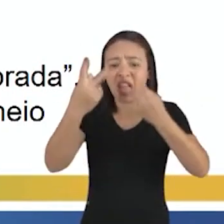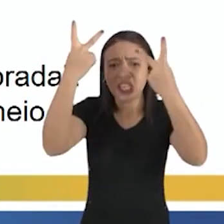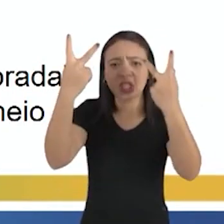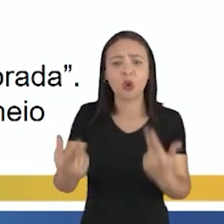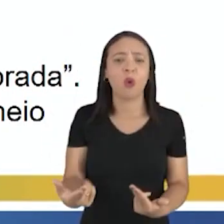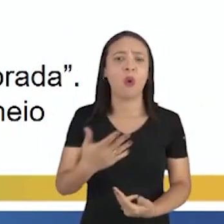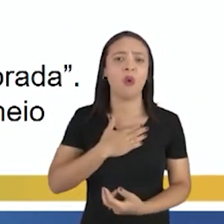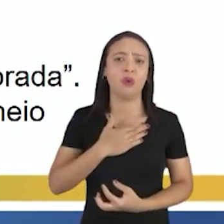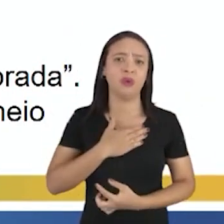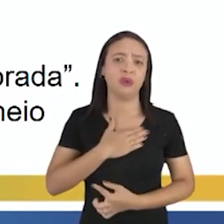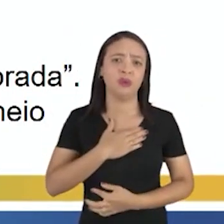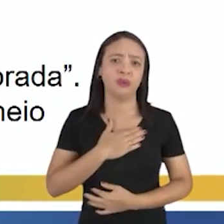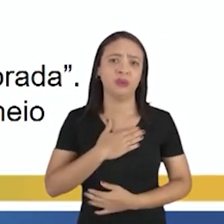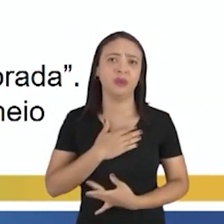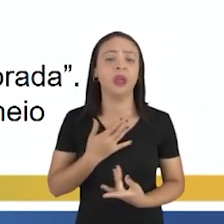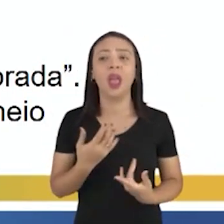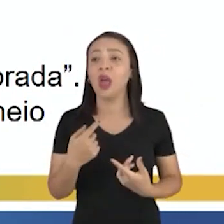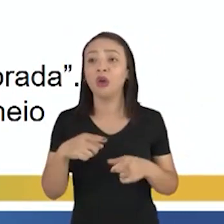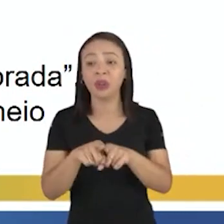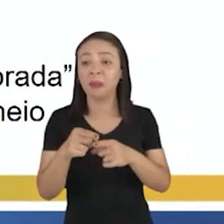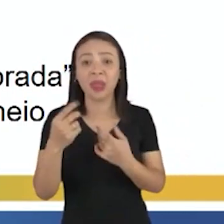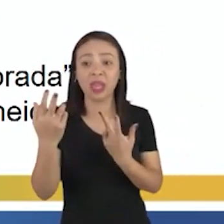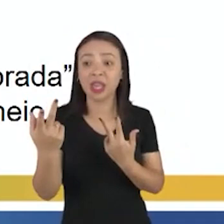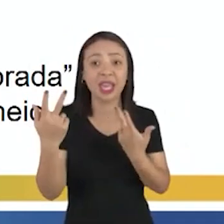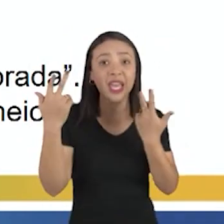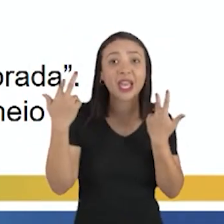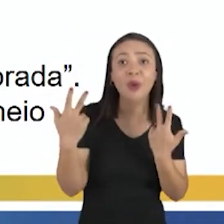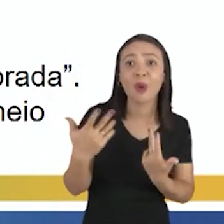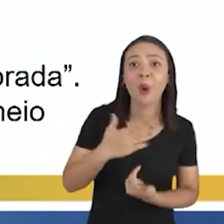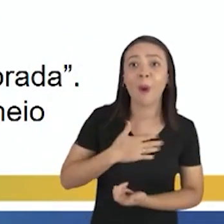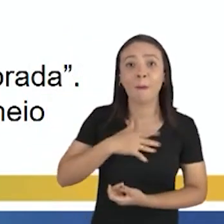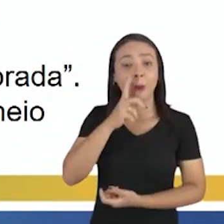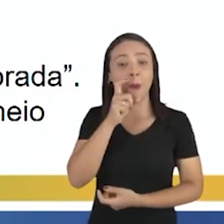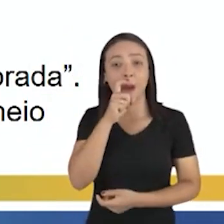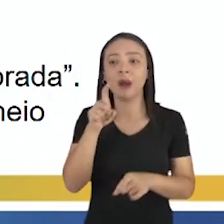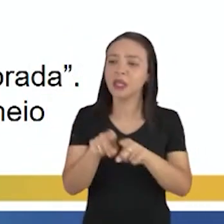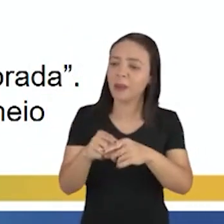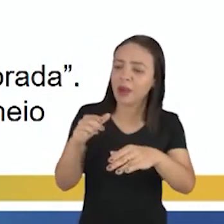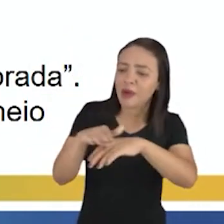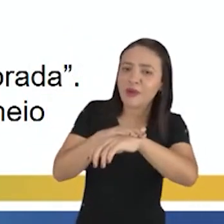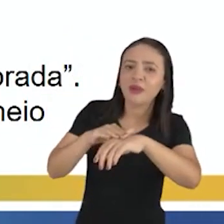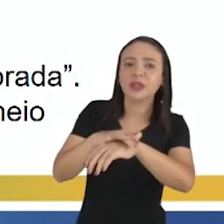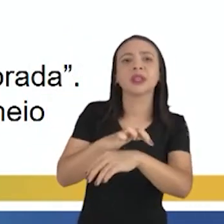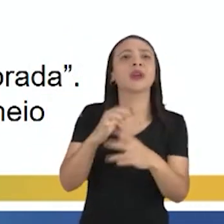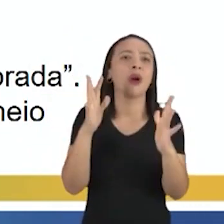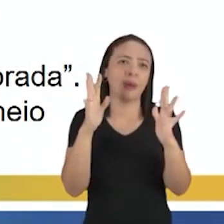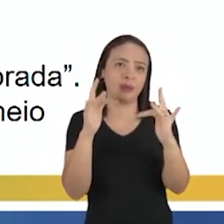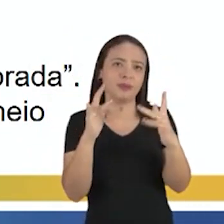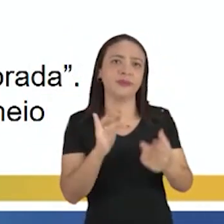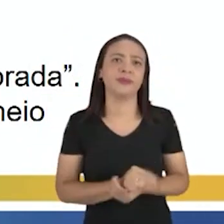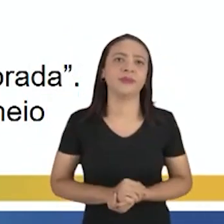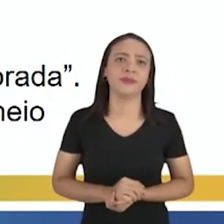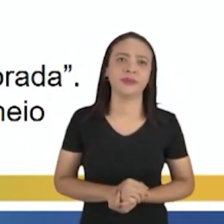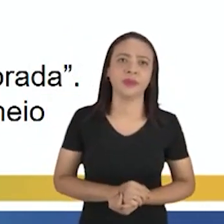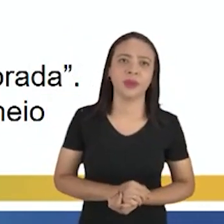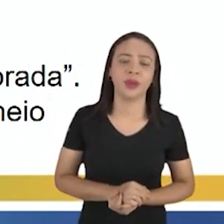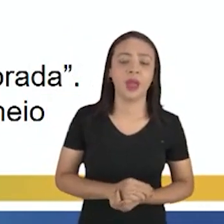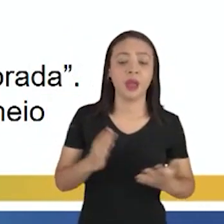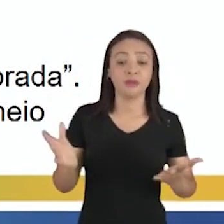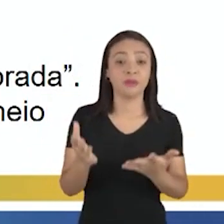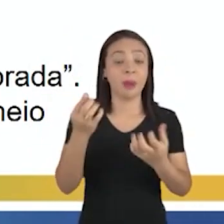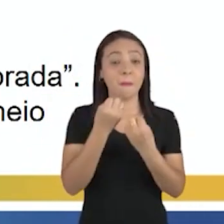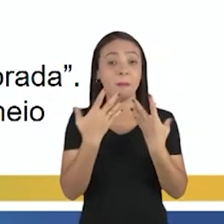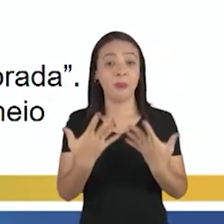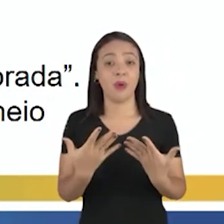É isso que eu digo para meus pais. Comentei com minha namorada. Os estímulos são valiosos para quem nesses tempos